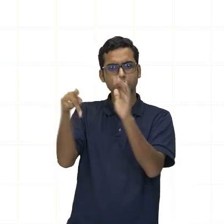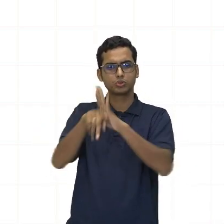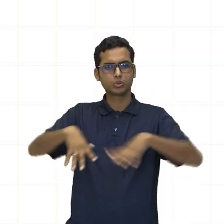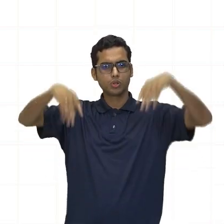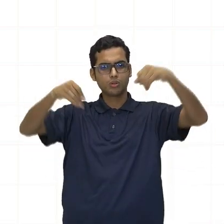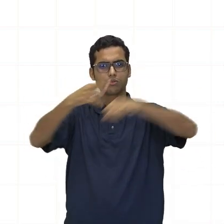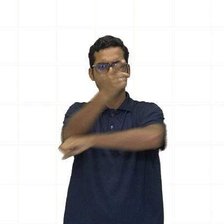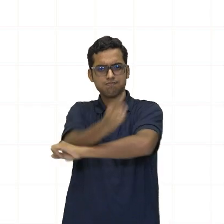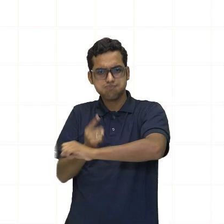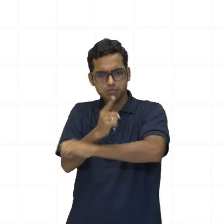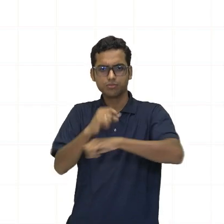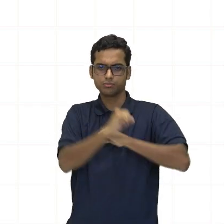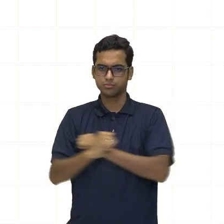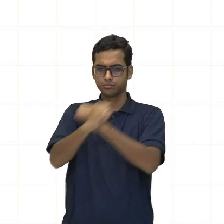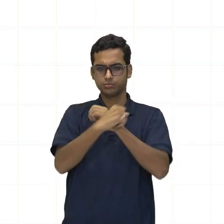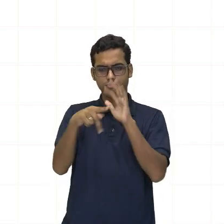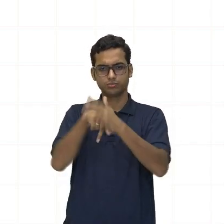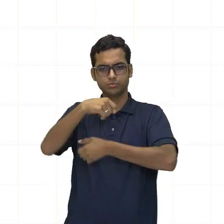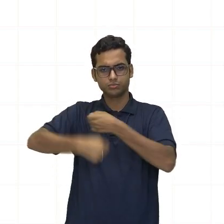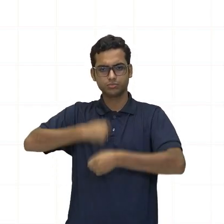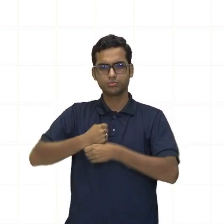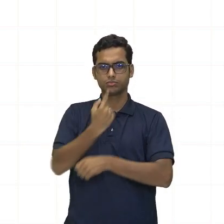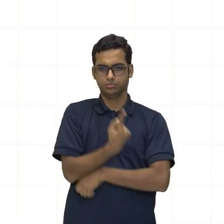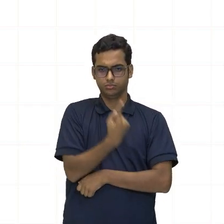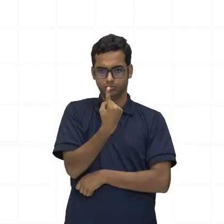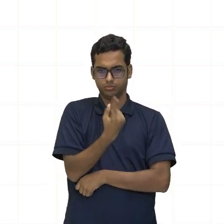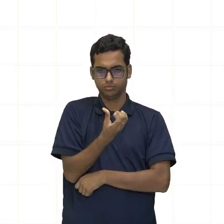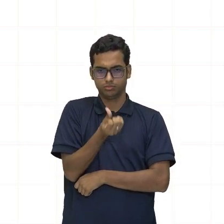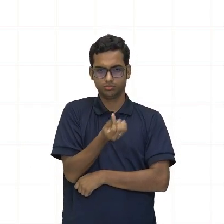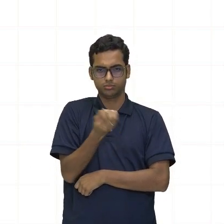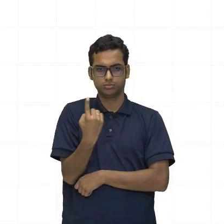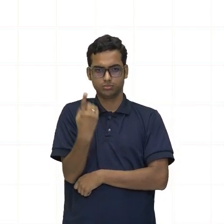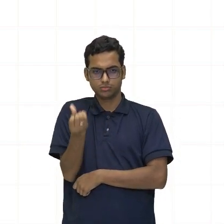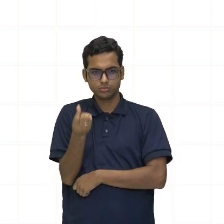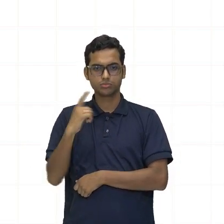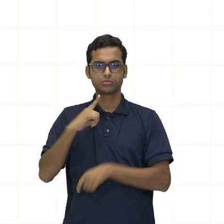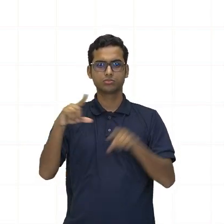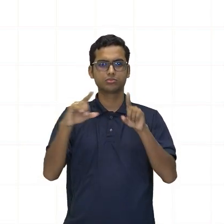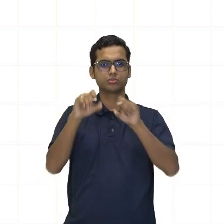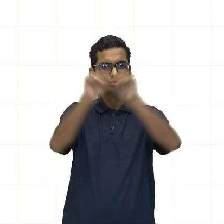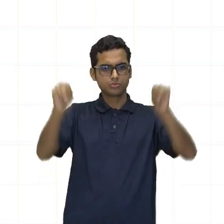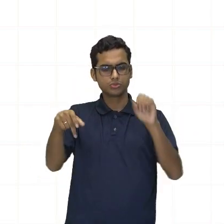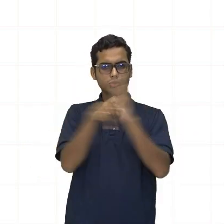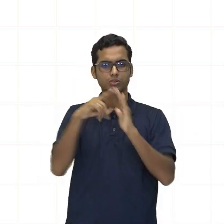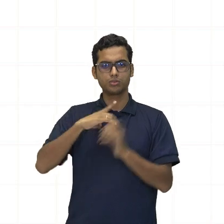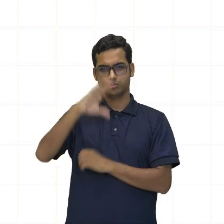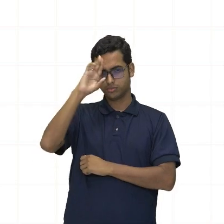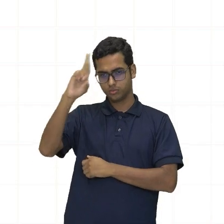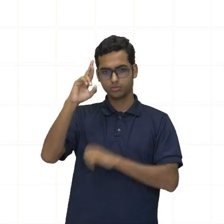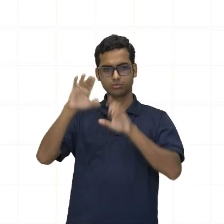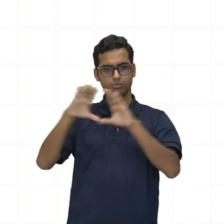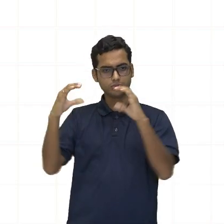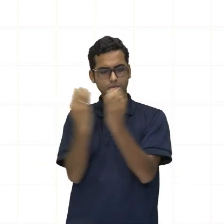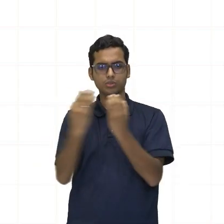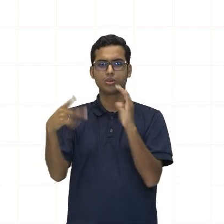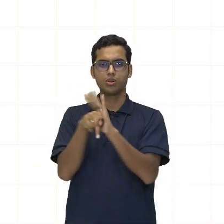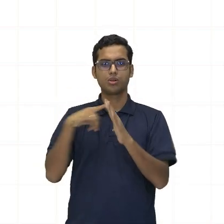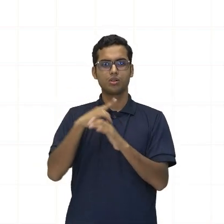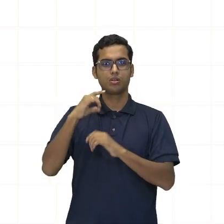Presépio, 1616, e o sistema de capitães de aldeia, 1616 a